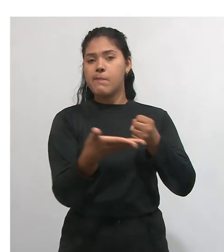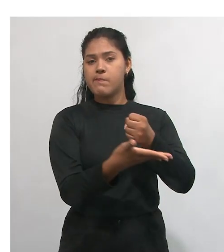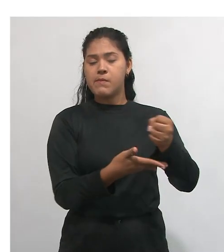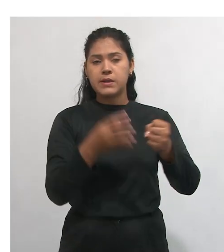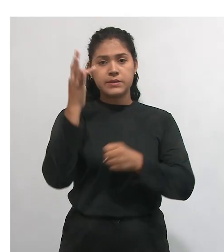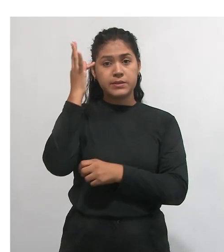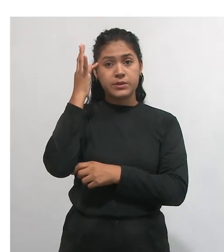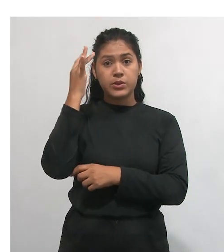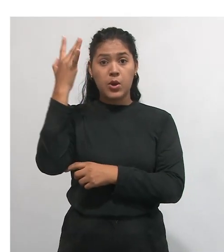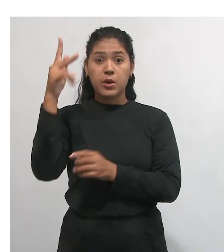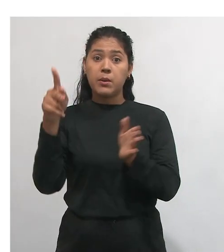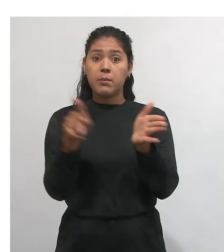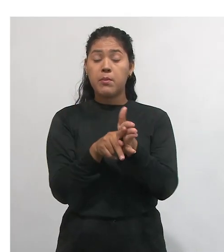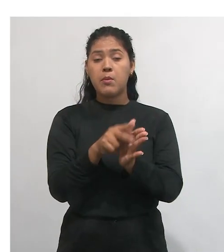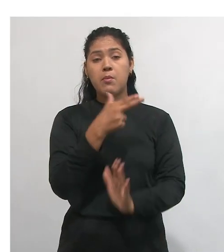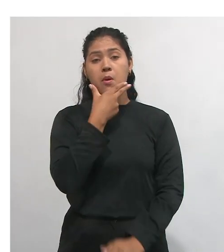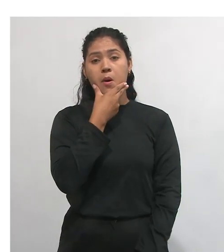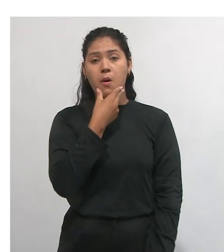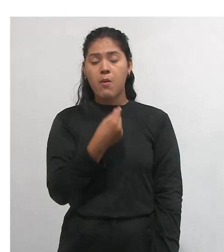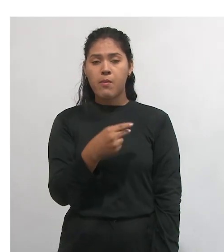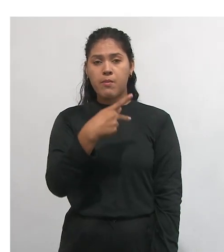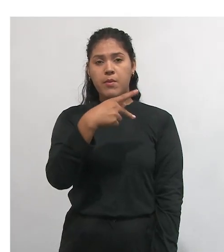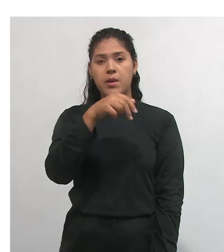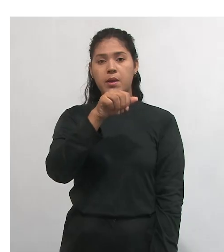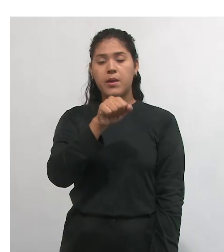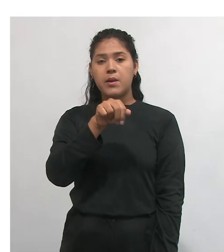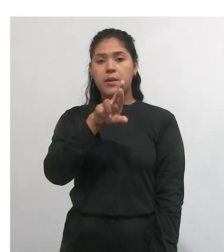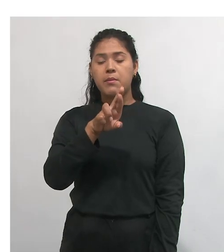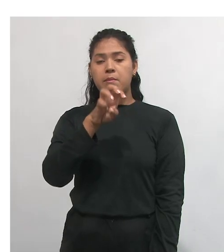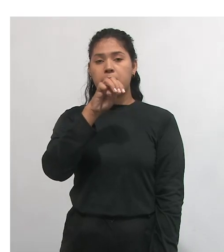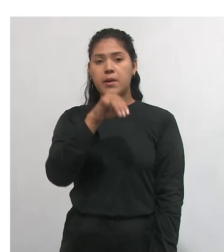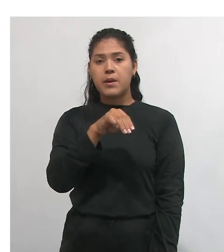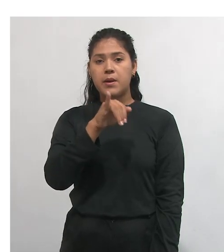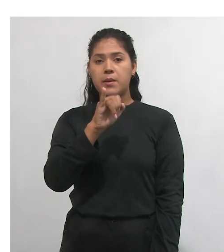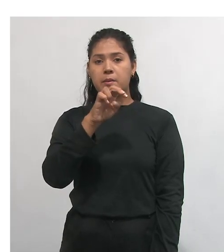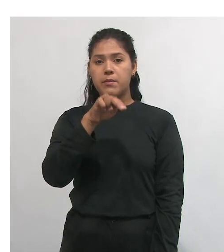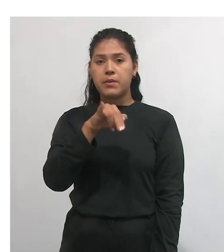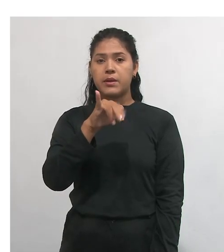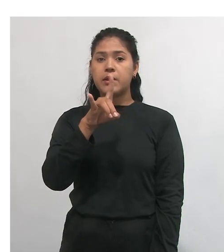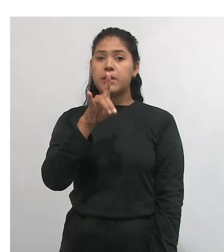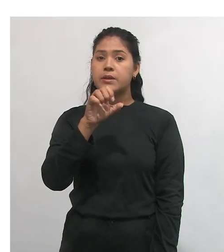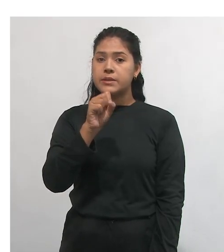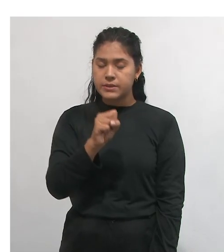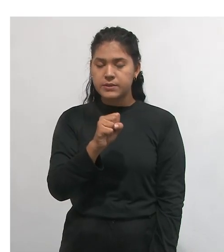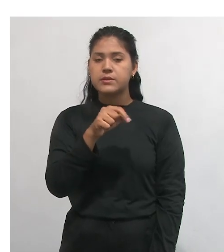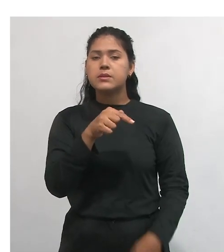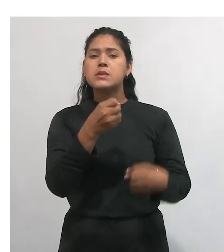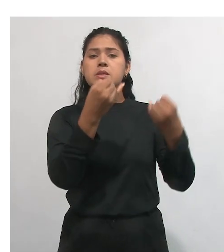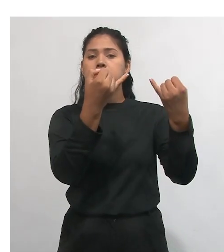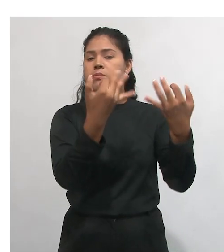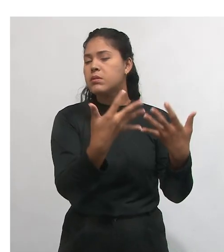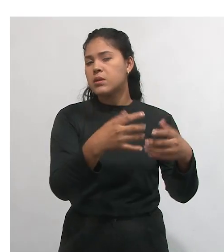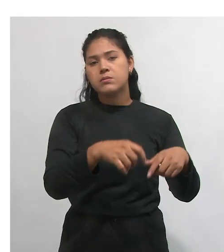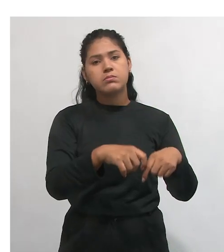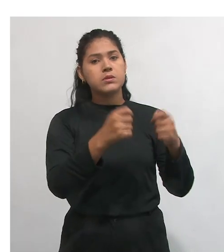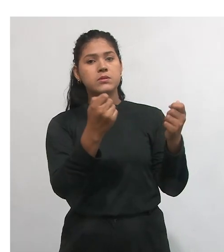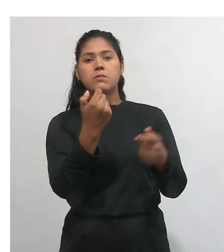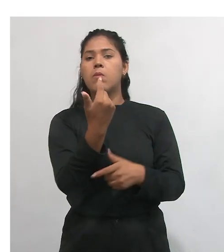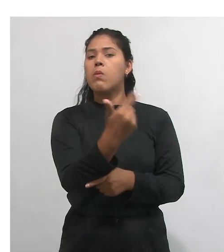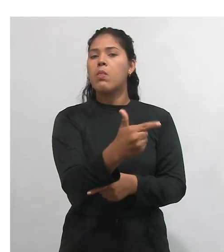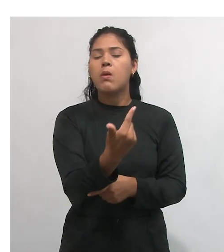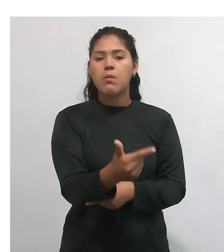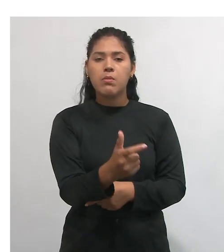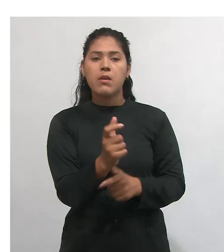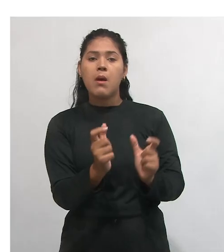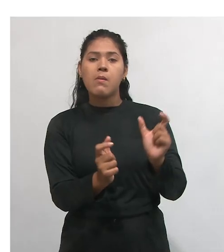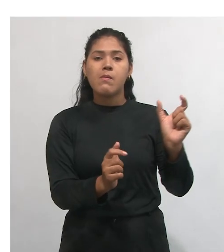E daí, em Parmênides, cria a impossibilidade do falso e aí tem o início das